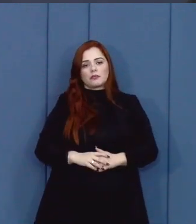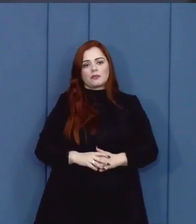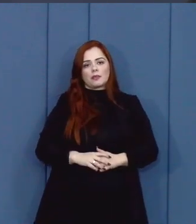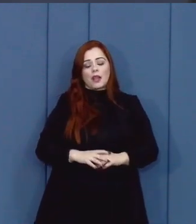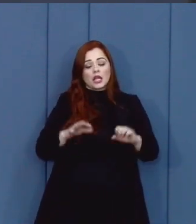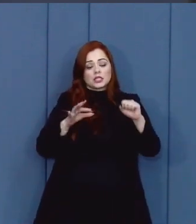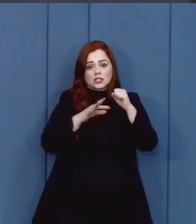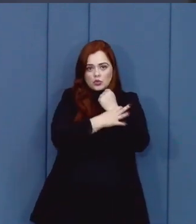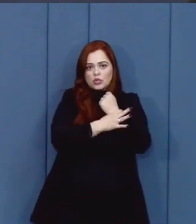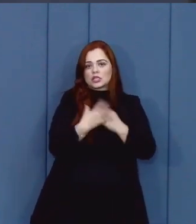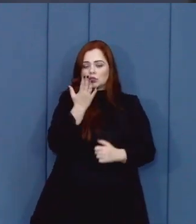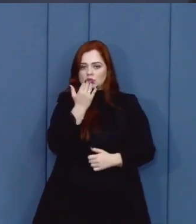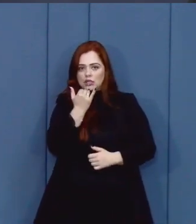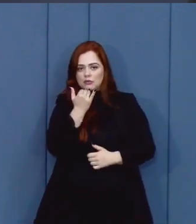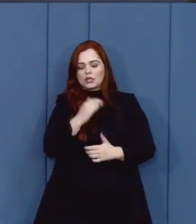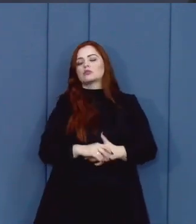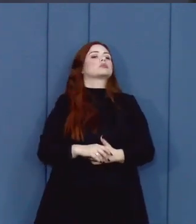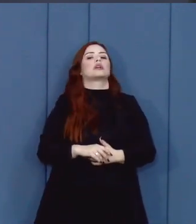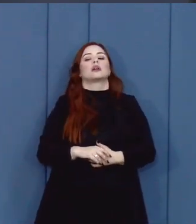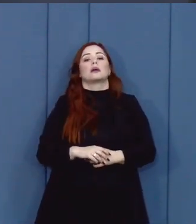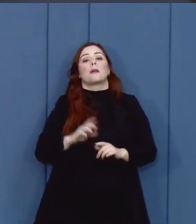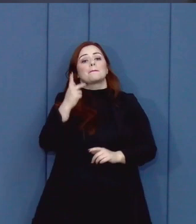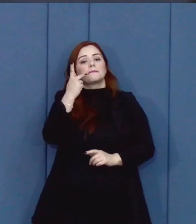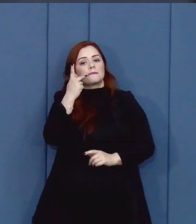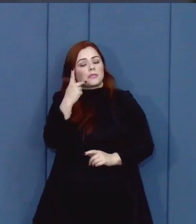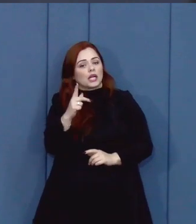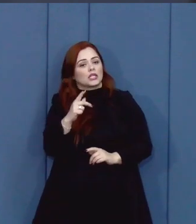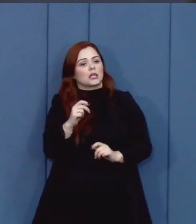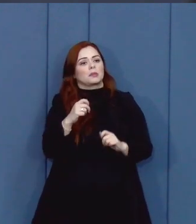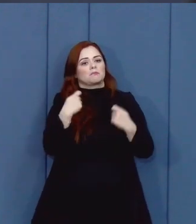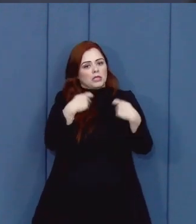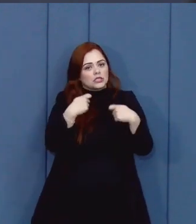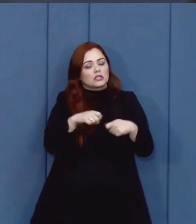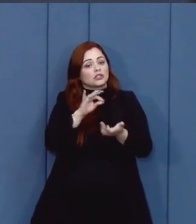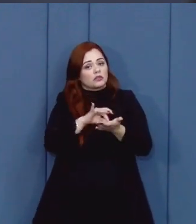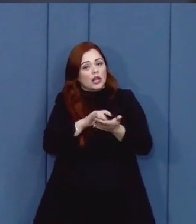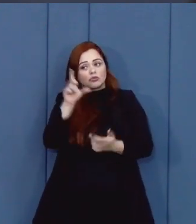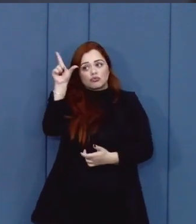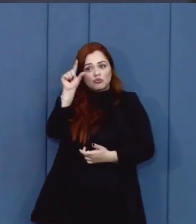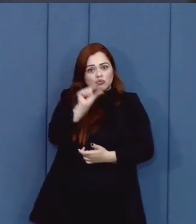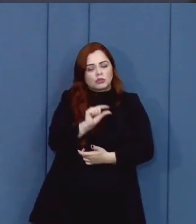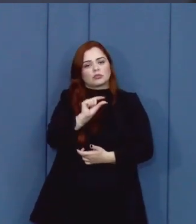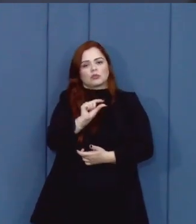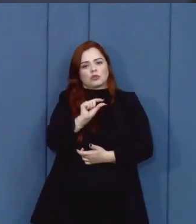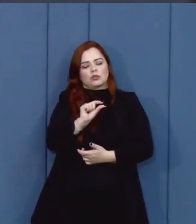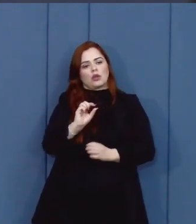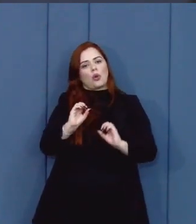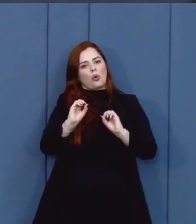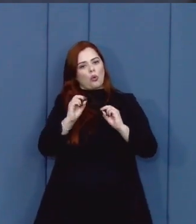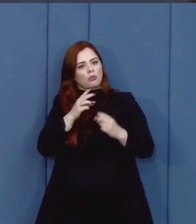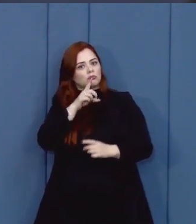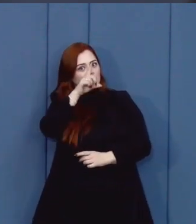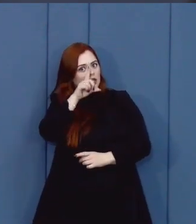esta segurança dos alimentos, esta food safety, para precisamente diminuir o risco